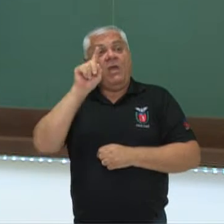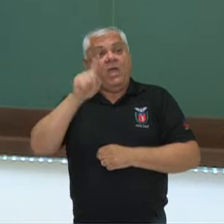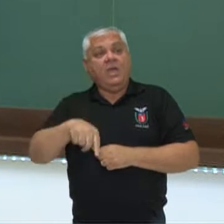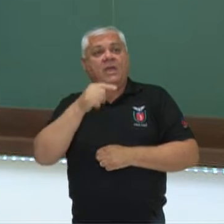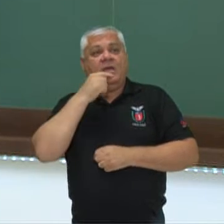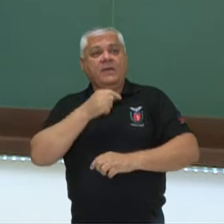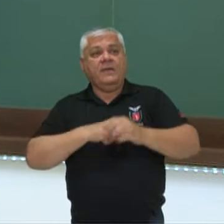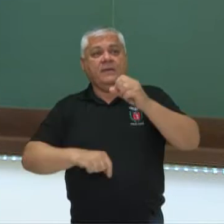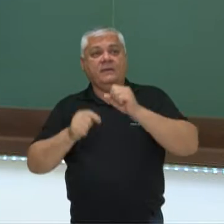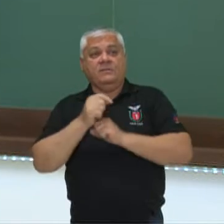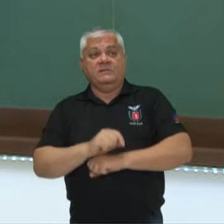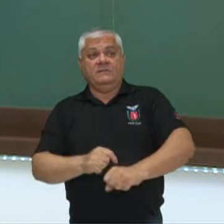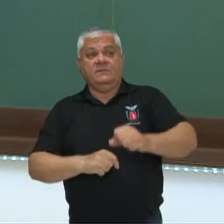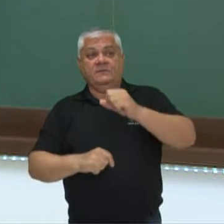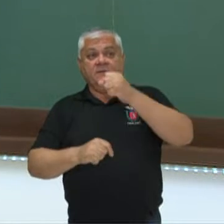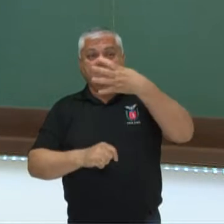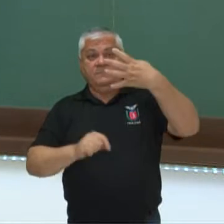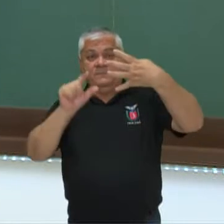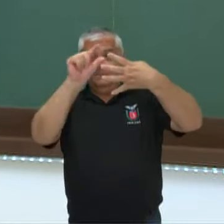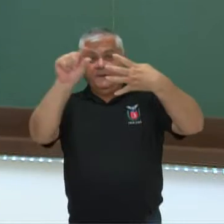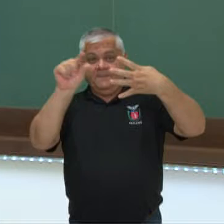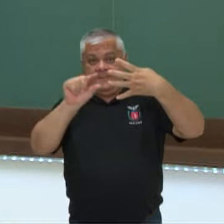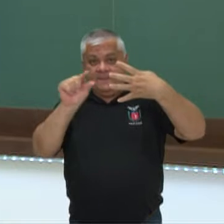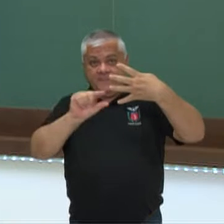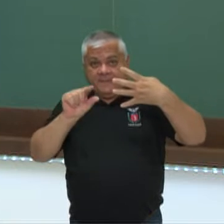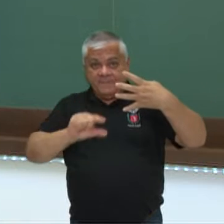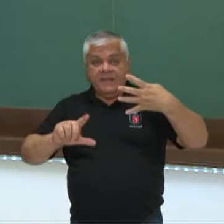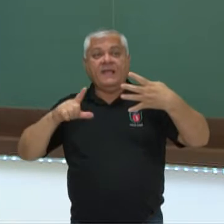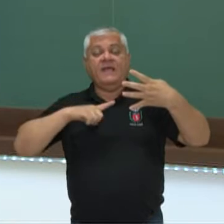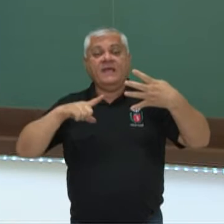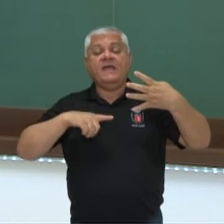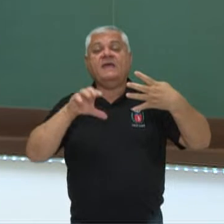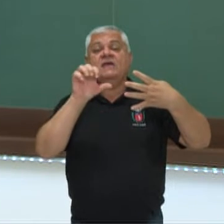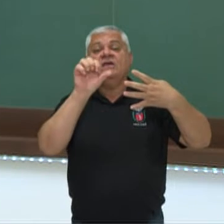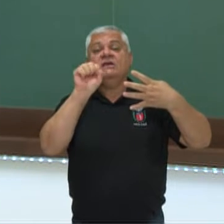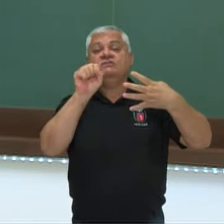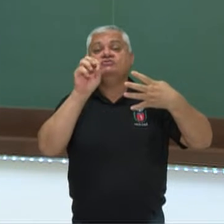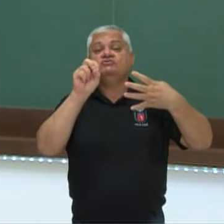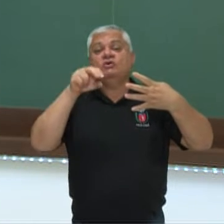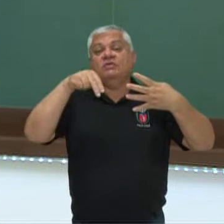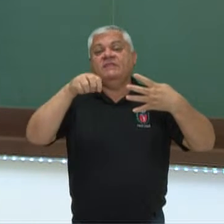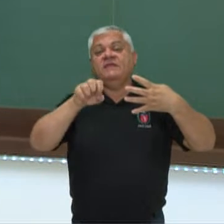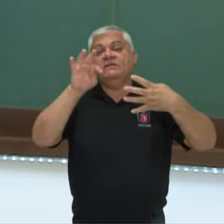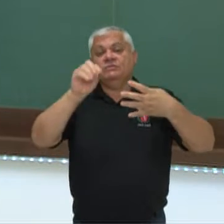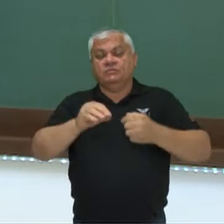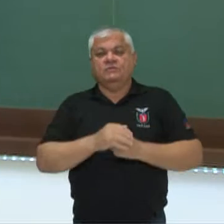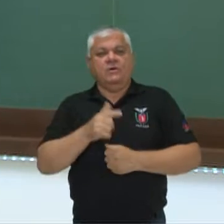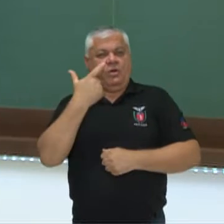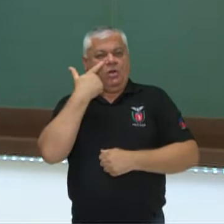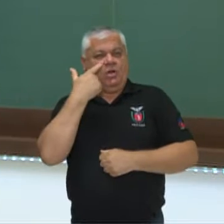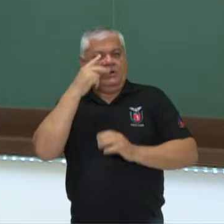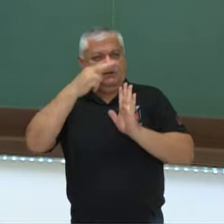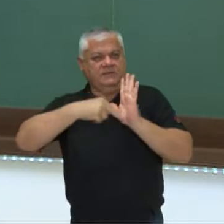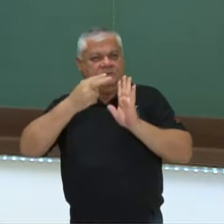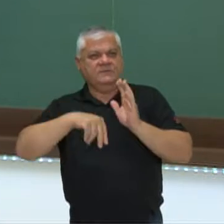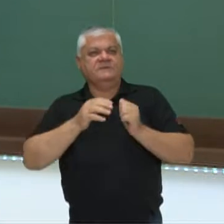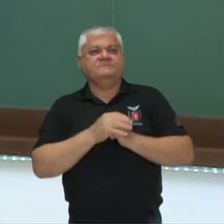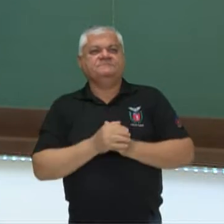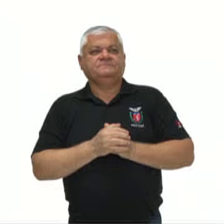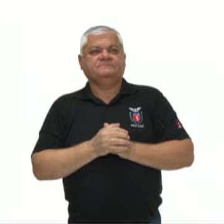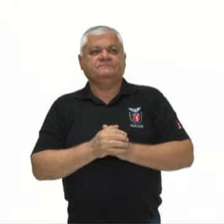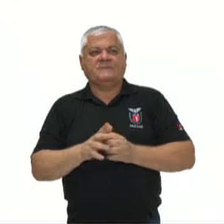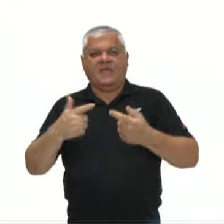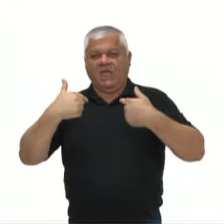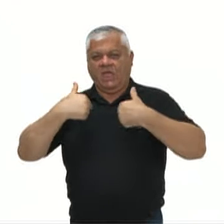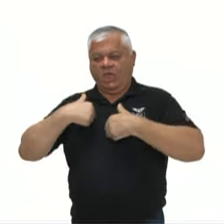mais de 800 anos de tradição, aqui extremamente modernizada, né? Acompanhem a nossa leitura.